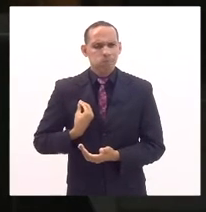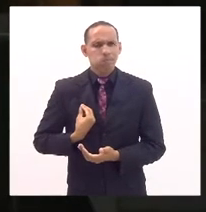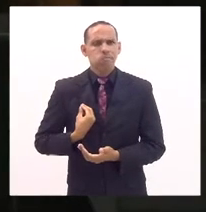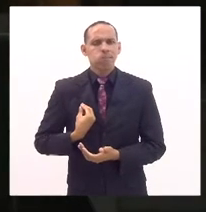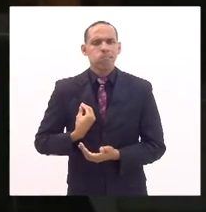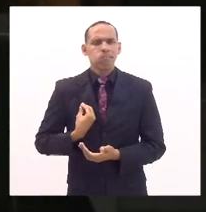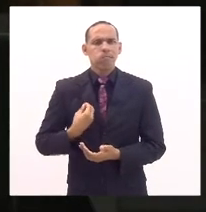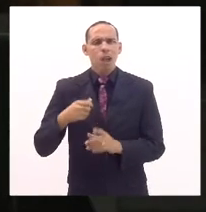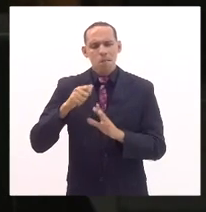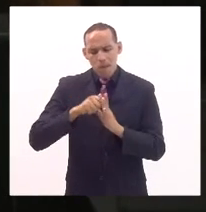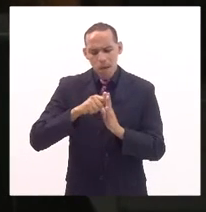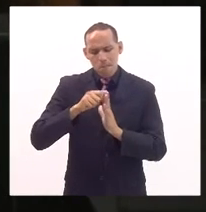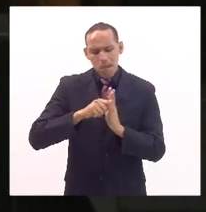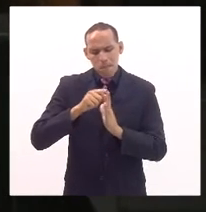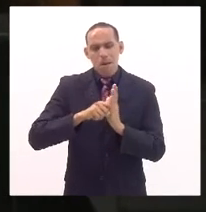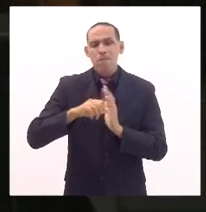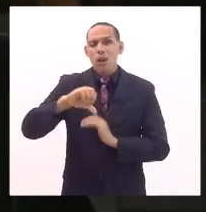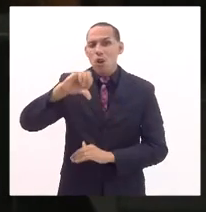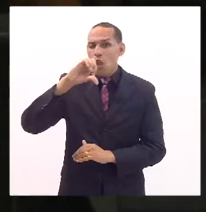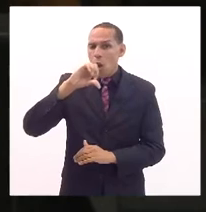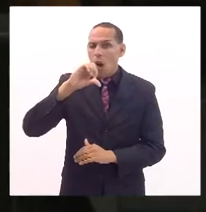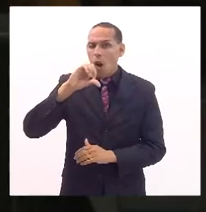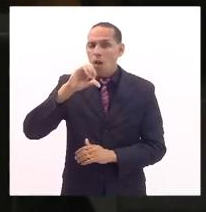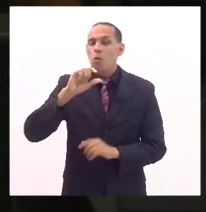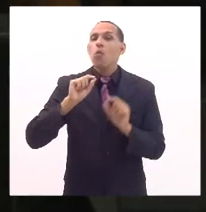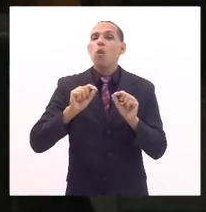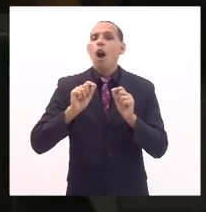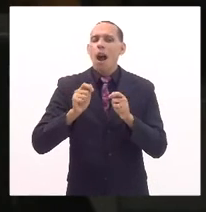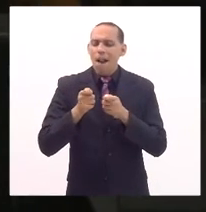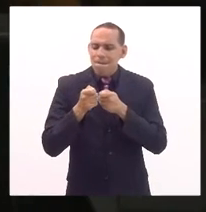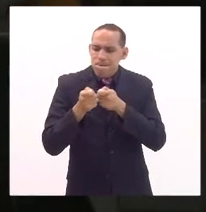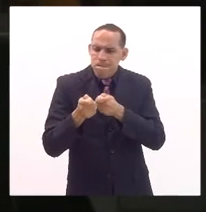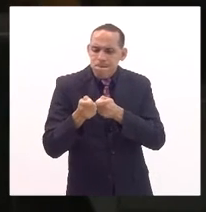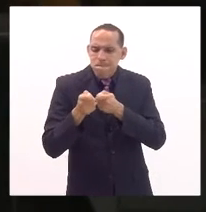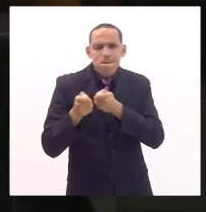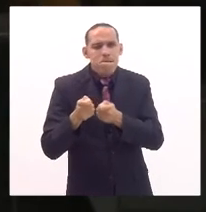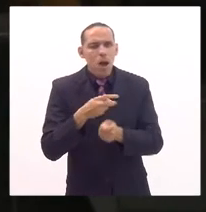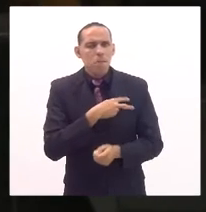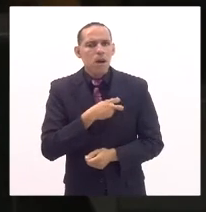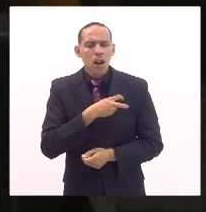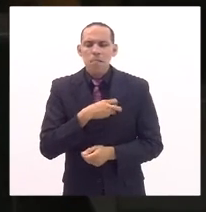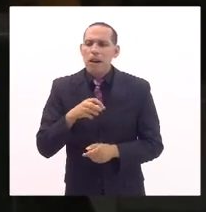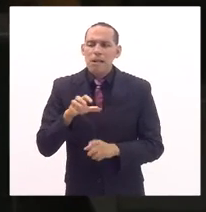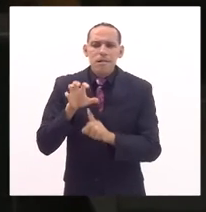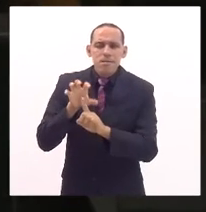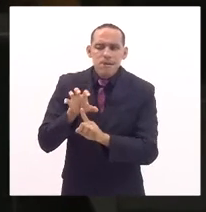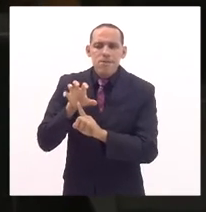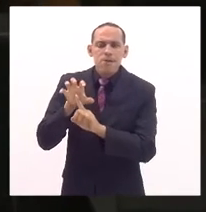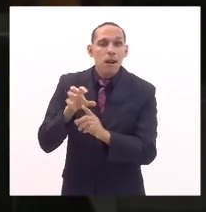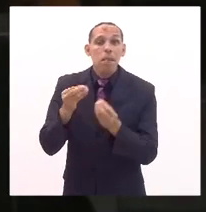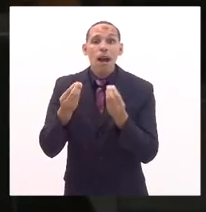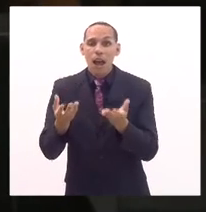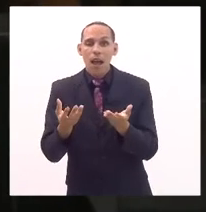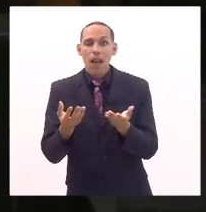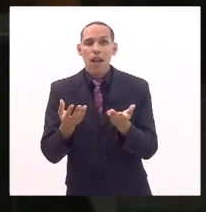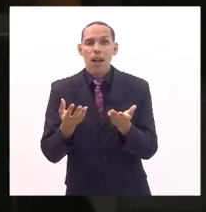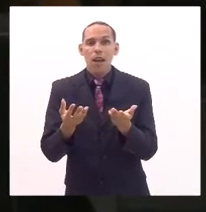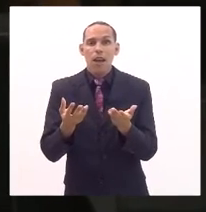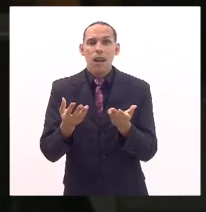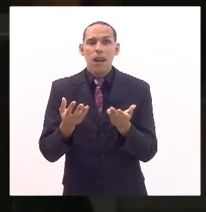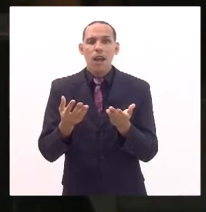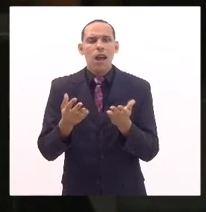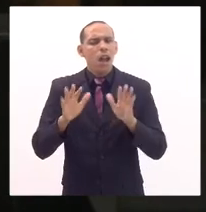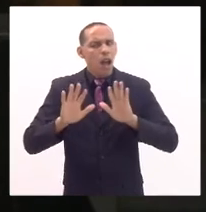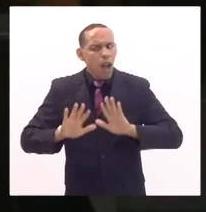9 meses pressionando a Petrobras para diminuir tirar o